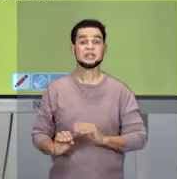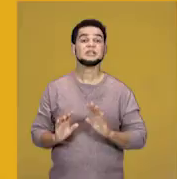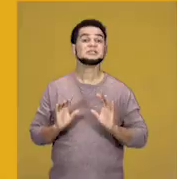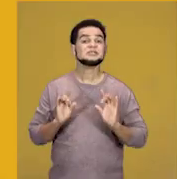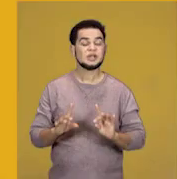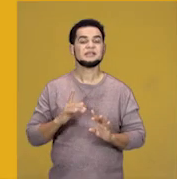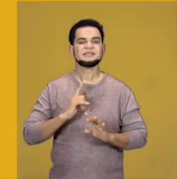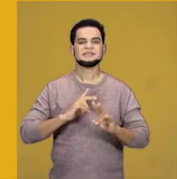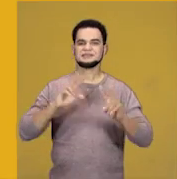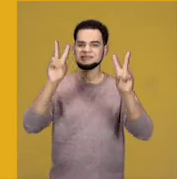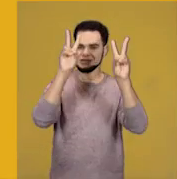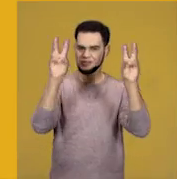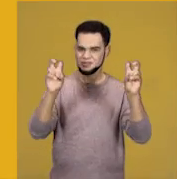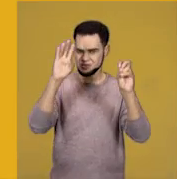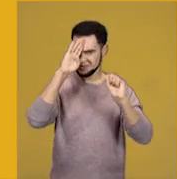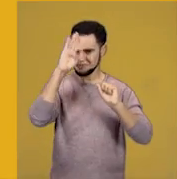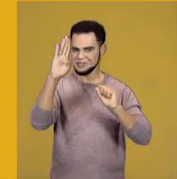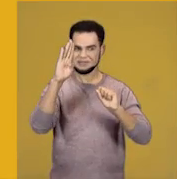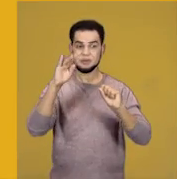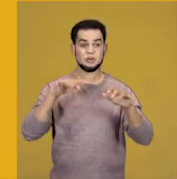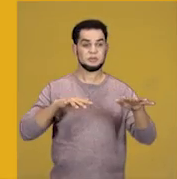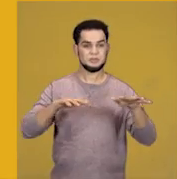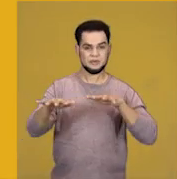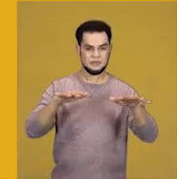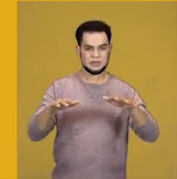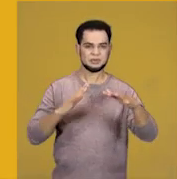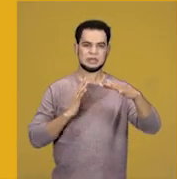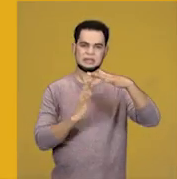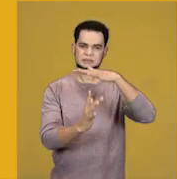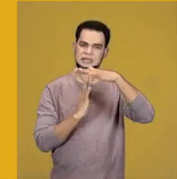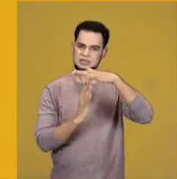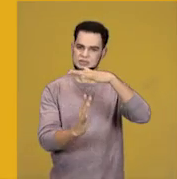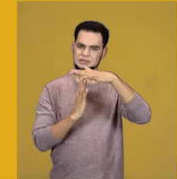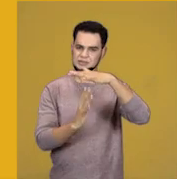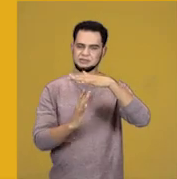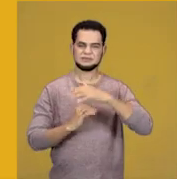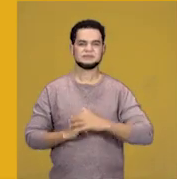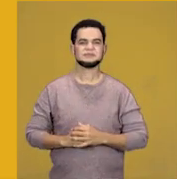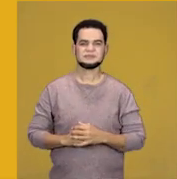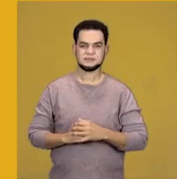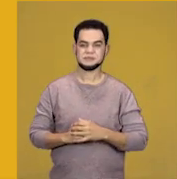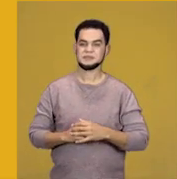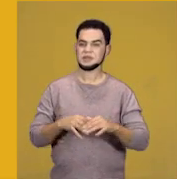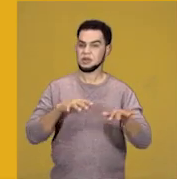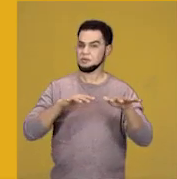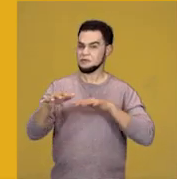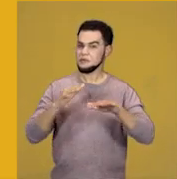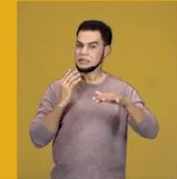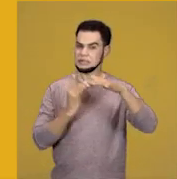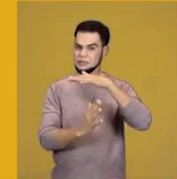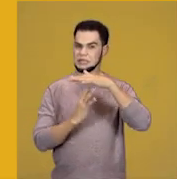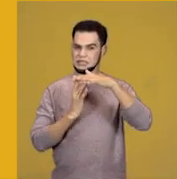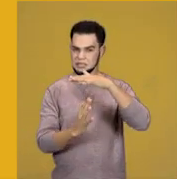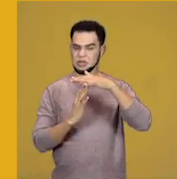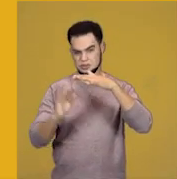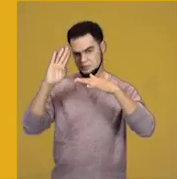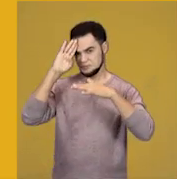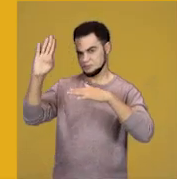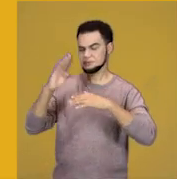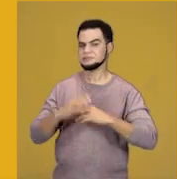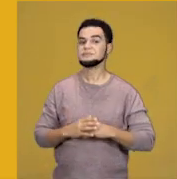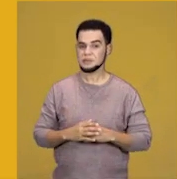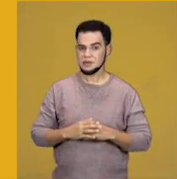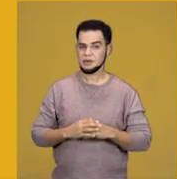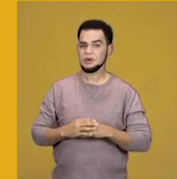o assunto central, que é movimento imigratório. Então, o movimento imigratório é o assunto central. E eu